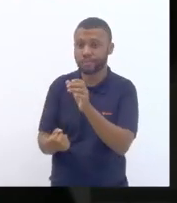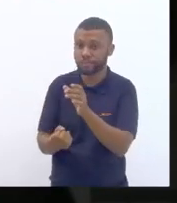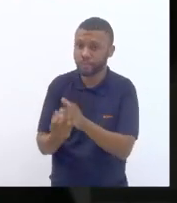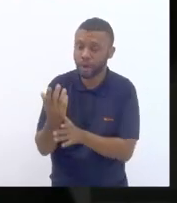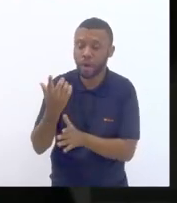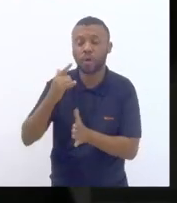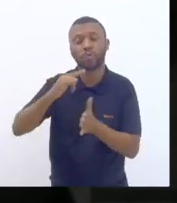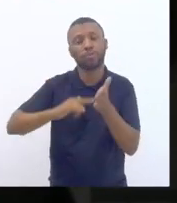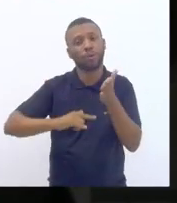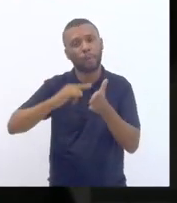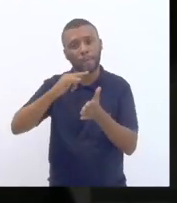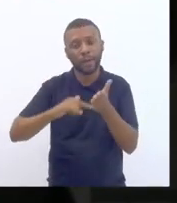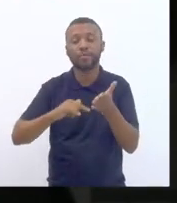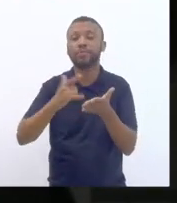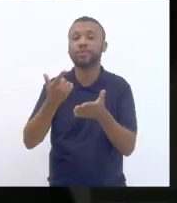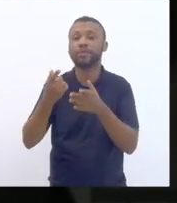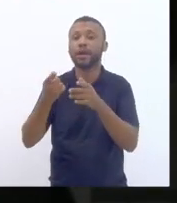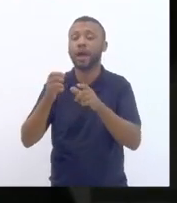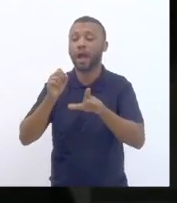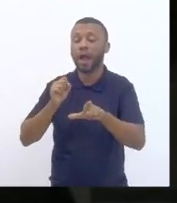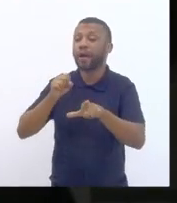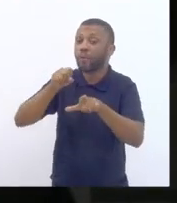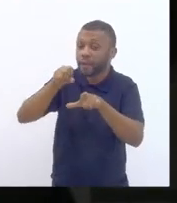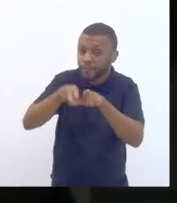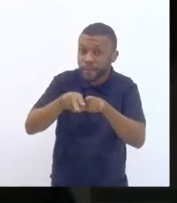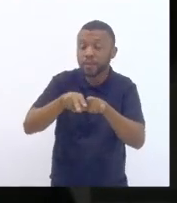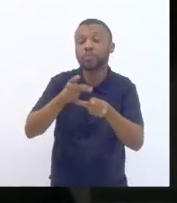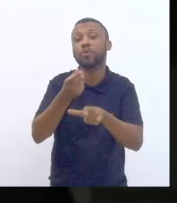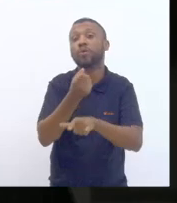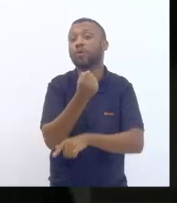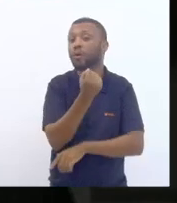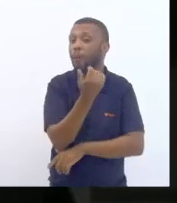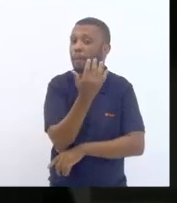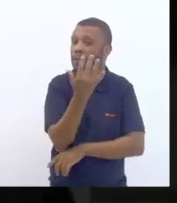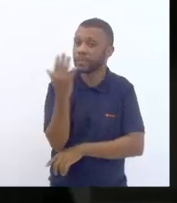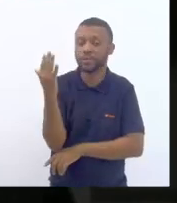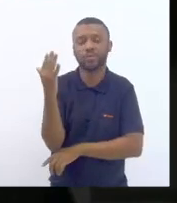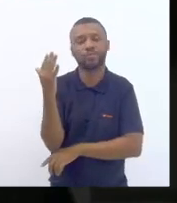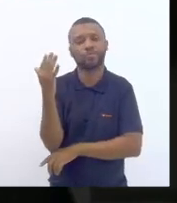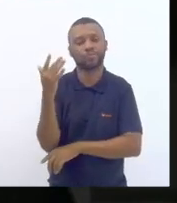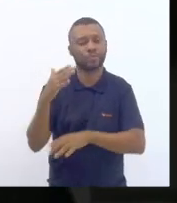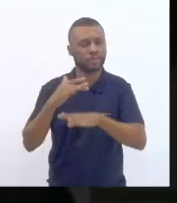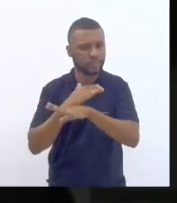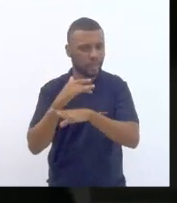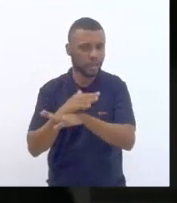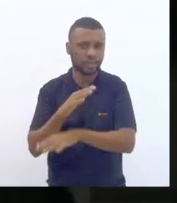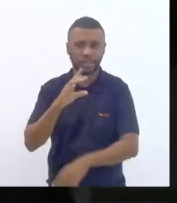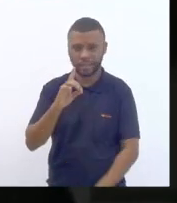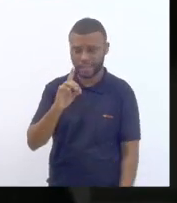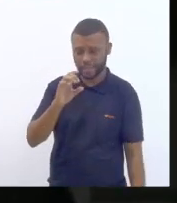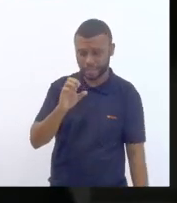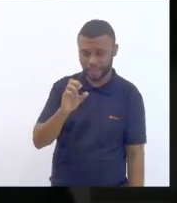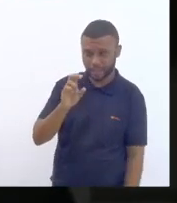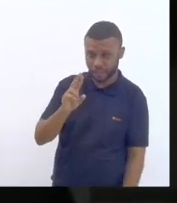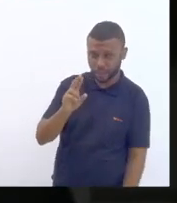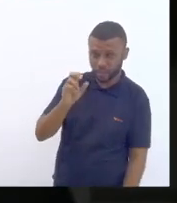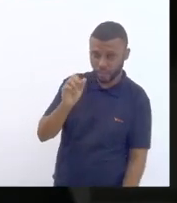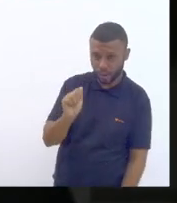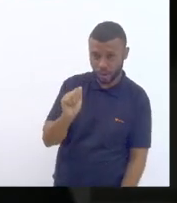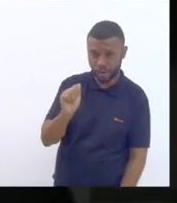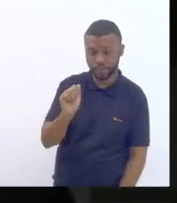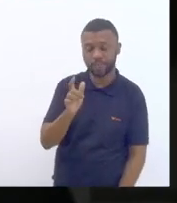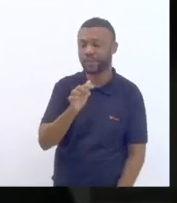enquadramento urbanístico-ambiental popular de EUA a ser apresentado pelo consumidor